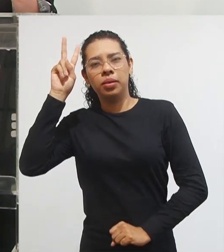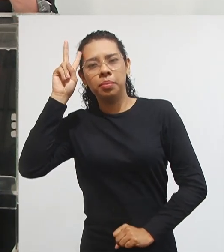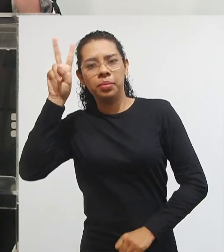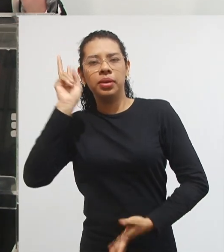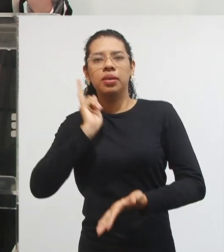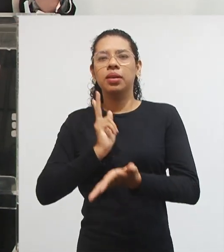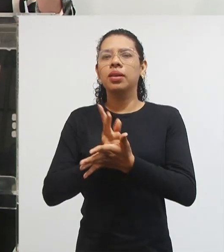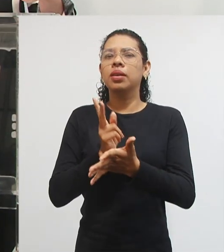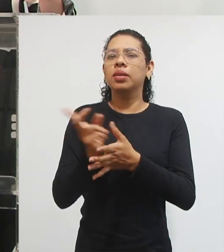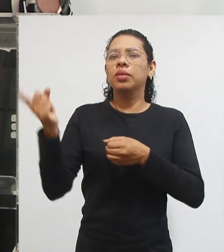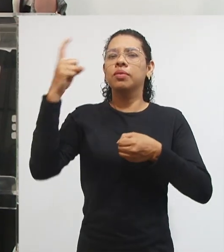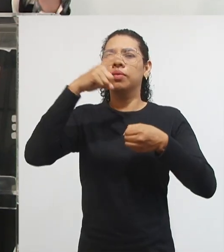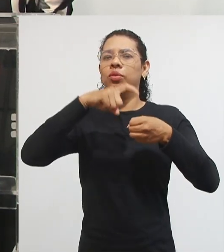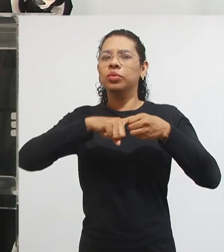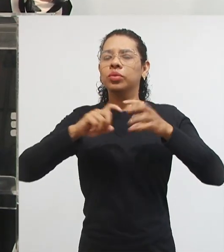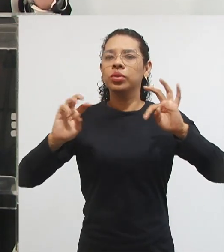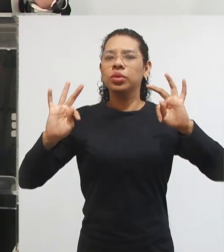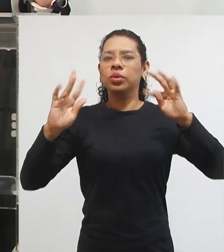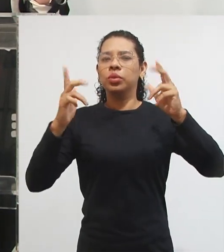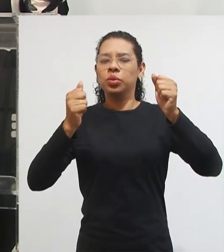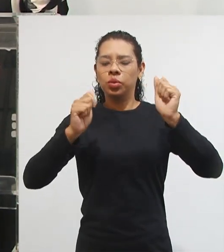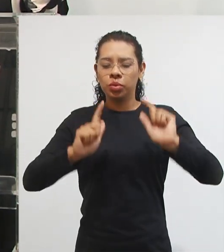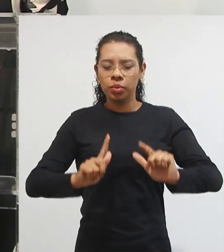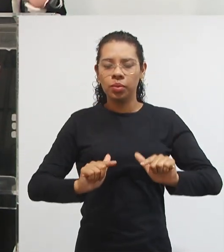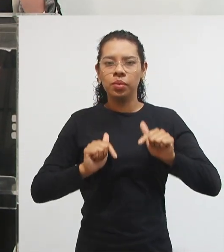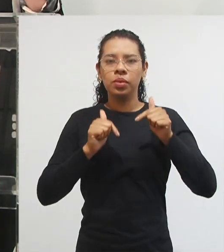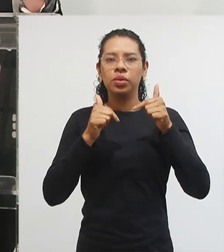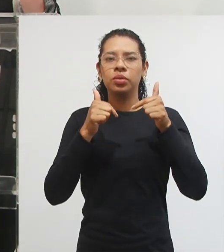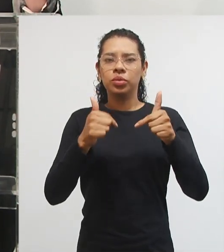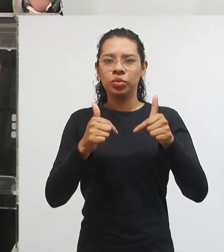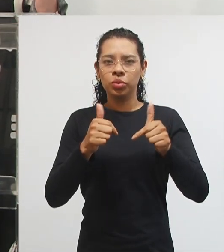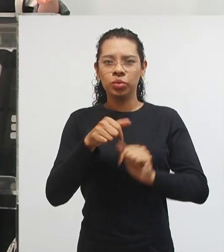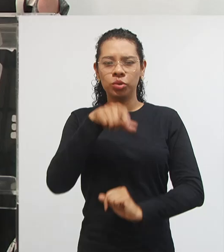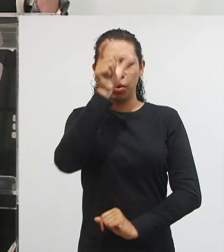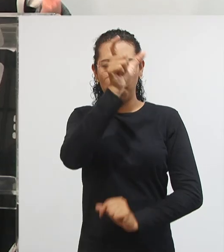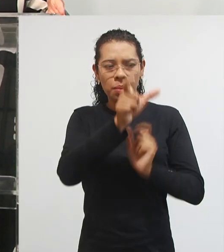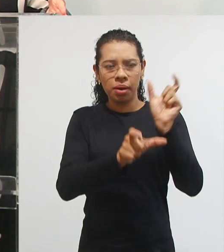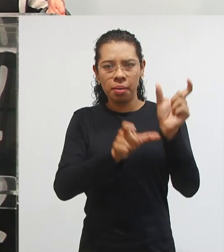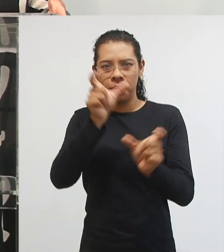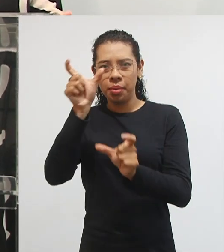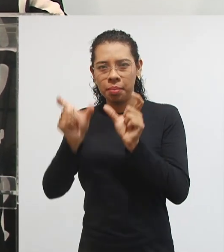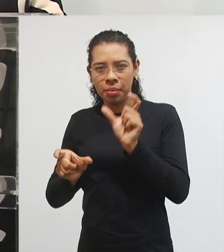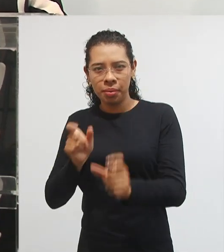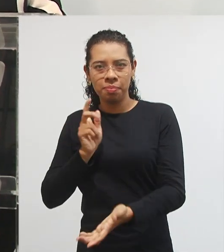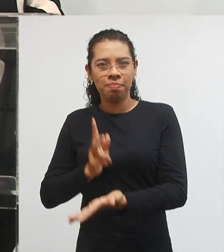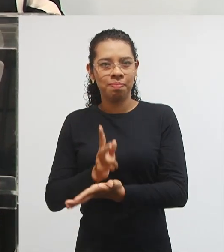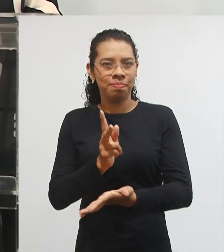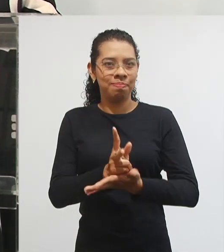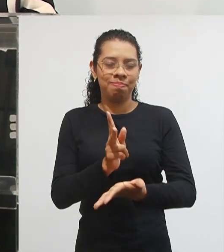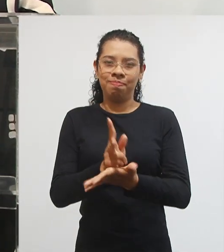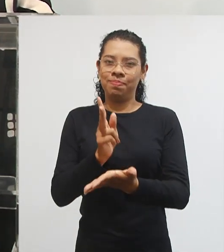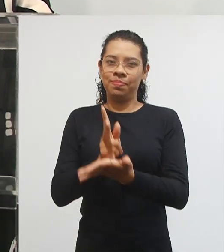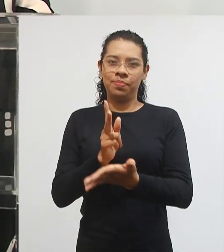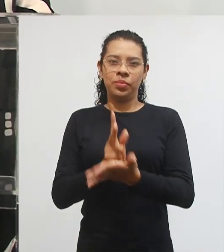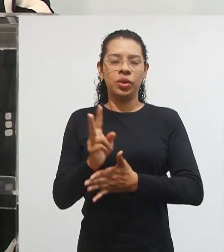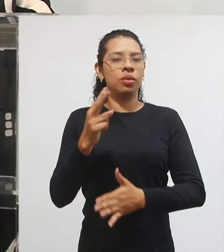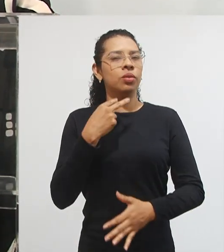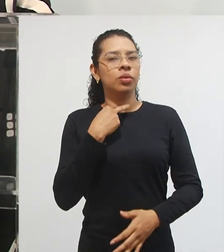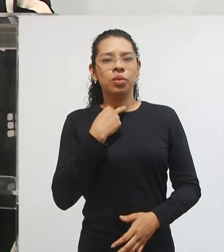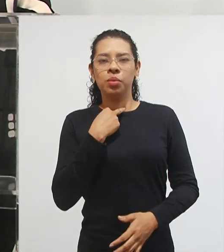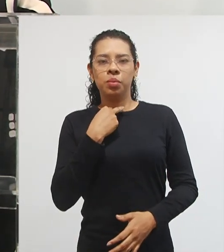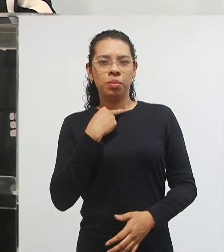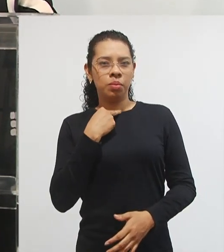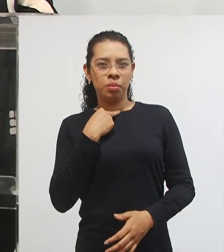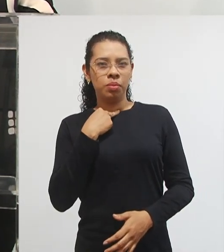essas questões assim, de comportamento, elas têm que estar sendo trabalhadas assim, com constância, né? Não pode deixar de trabalhar